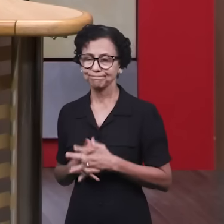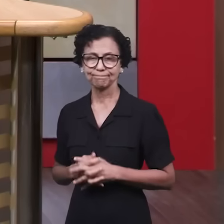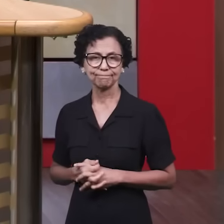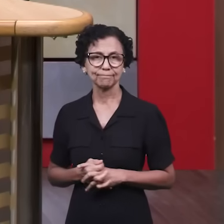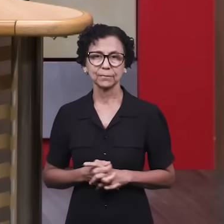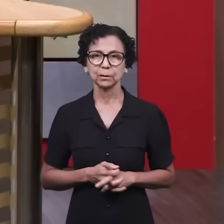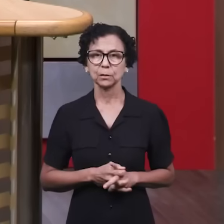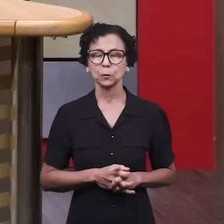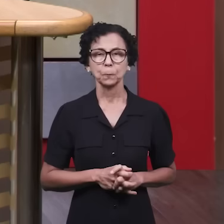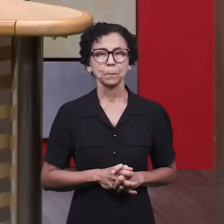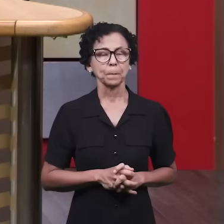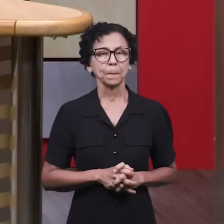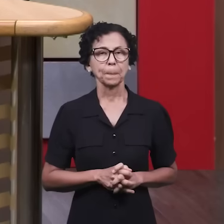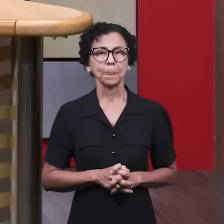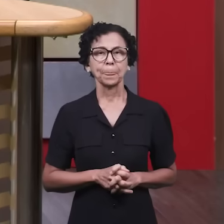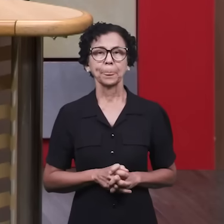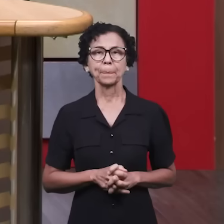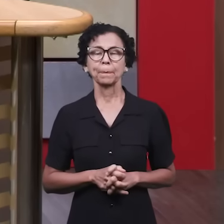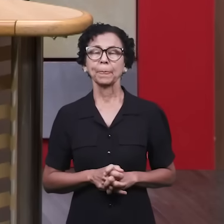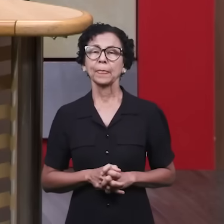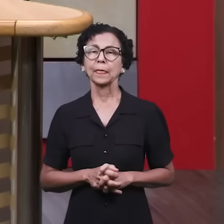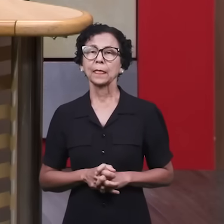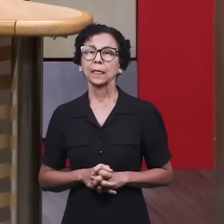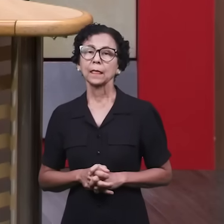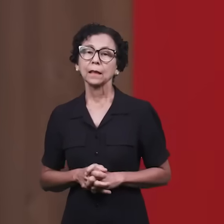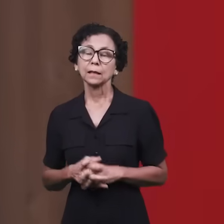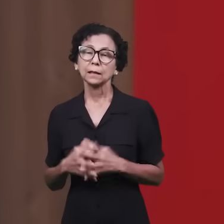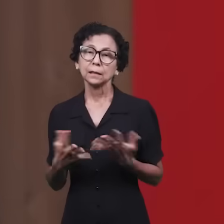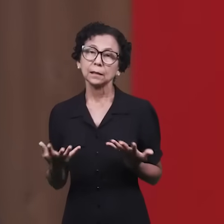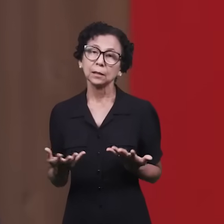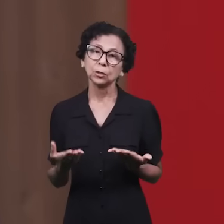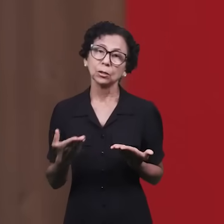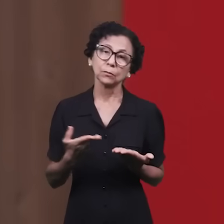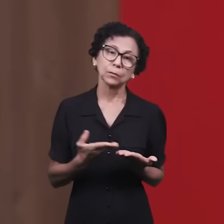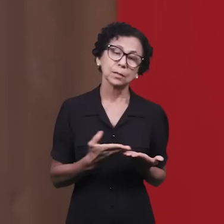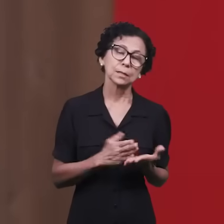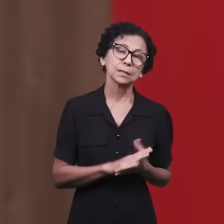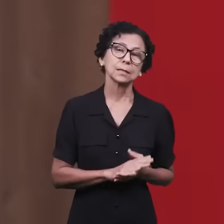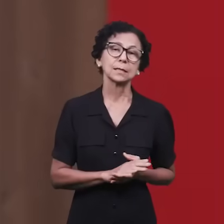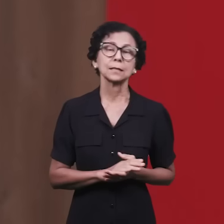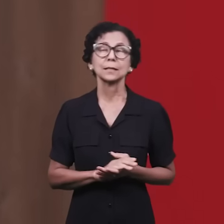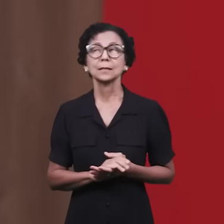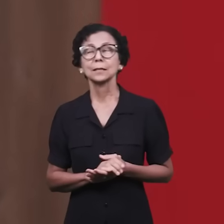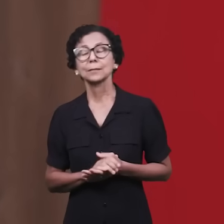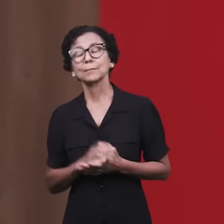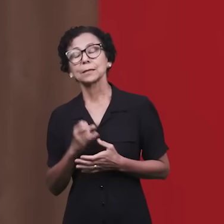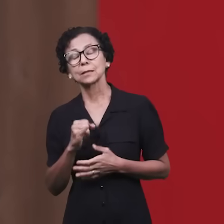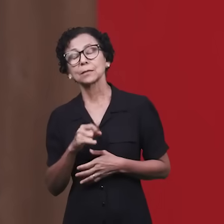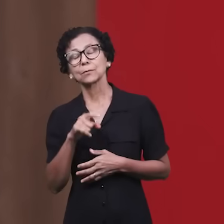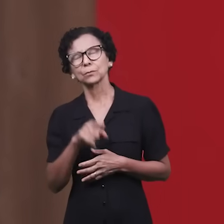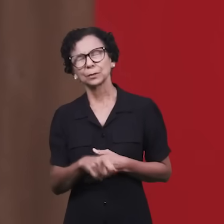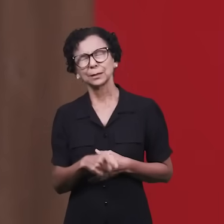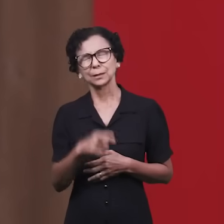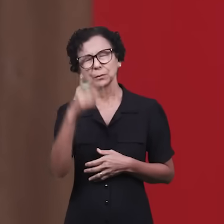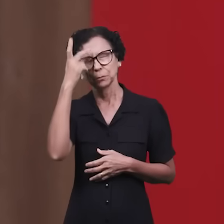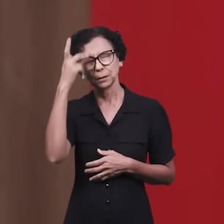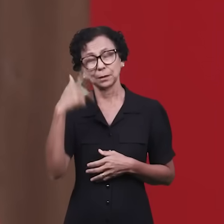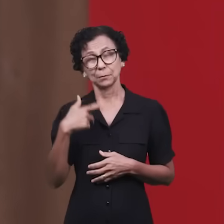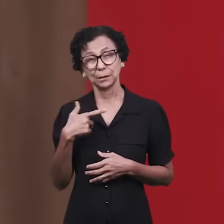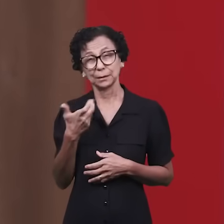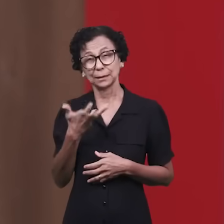lugar para a razão, você afasta a fé. Então quando você quer entender, quando se faz tentar entender a Bíblia